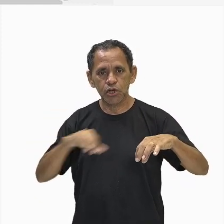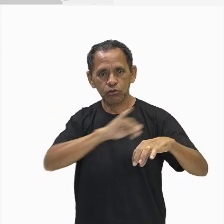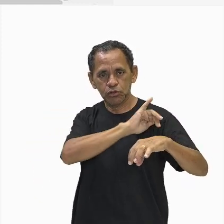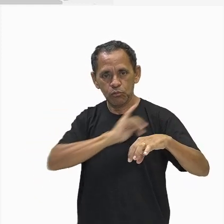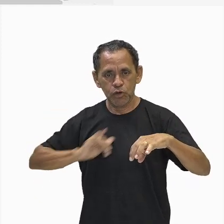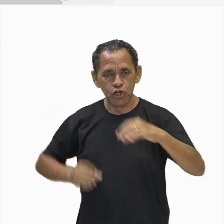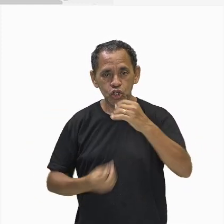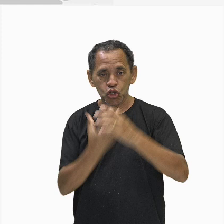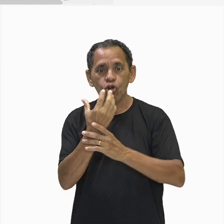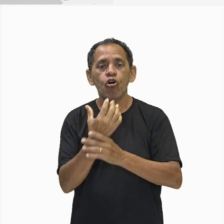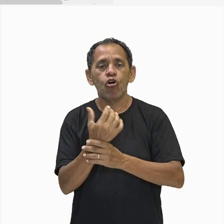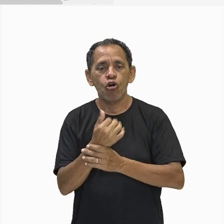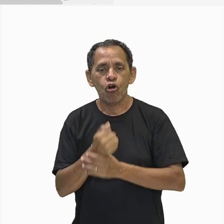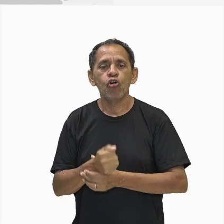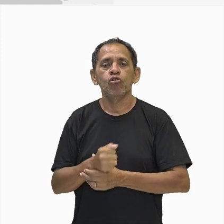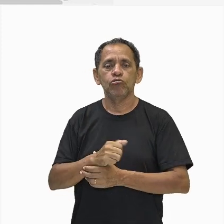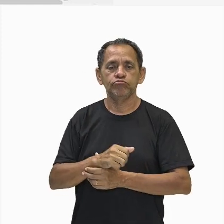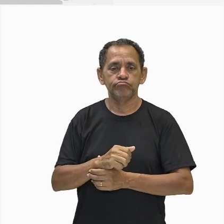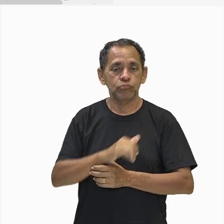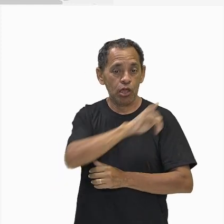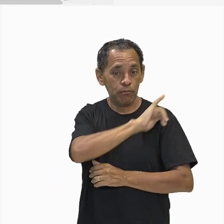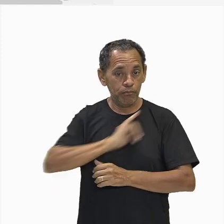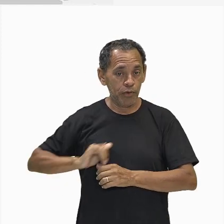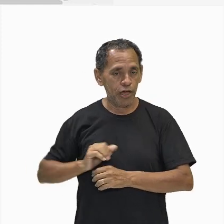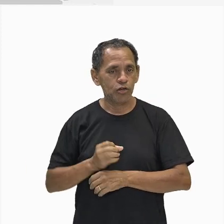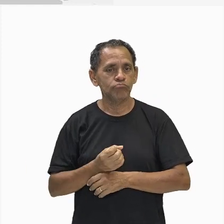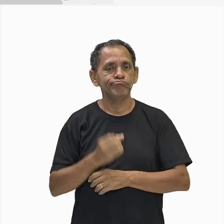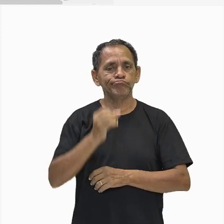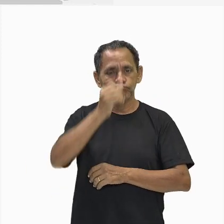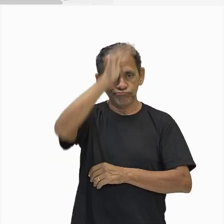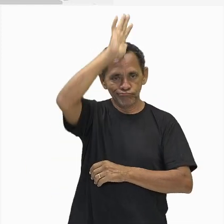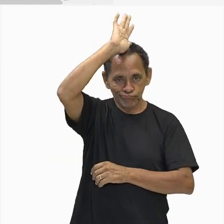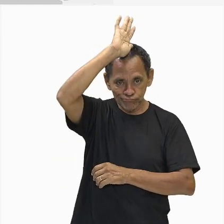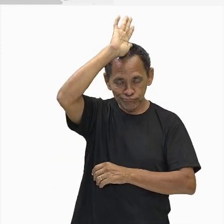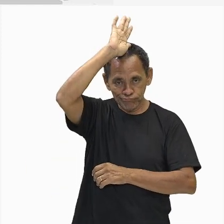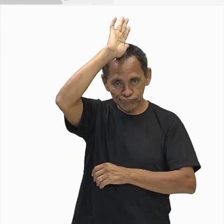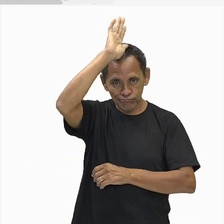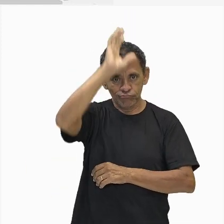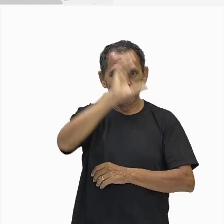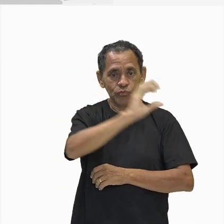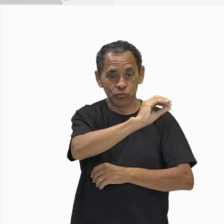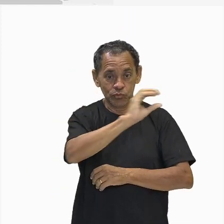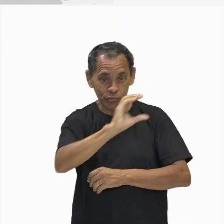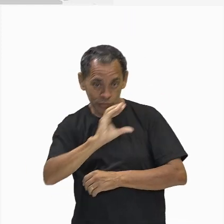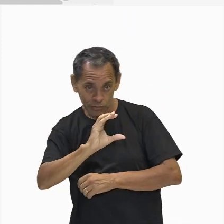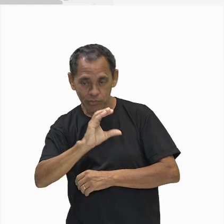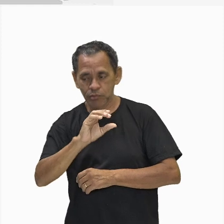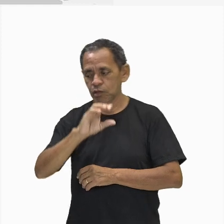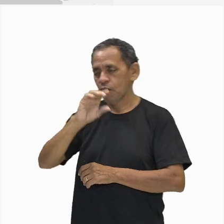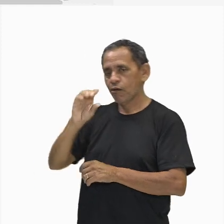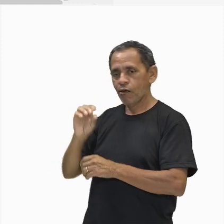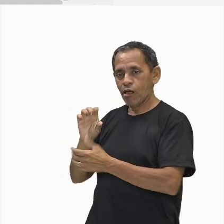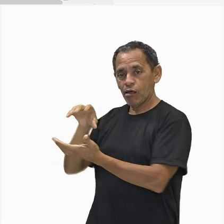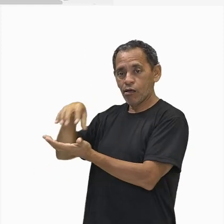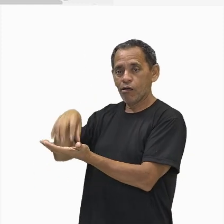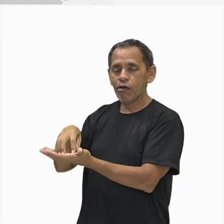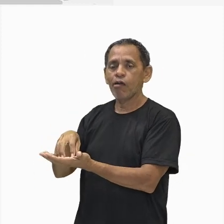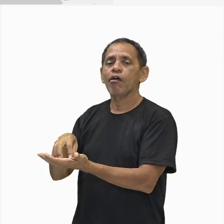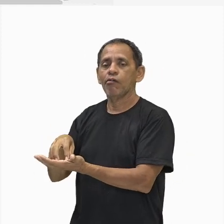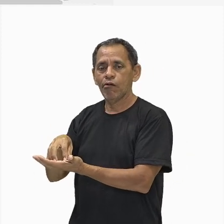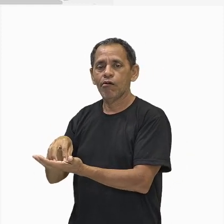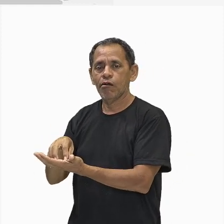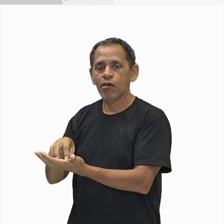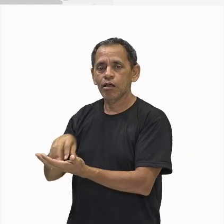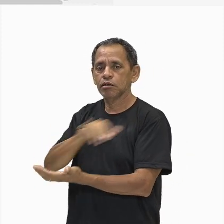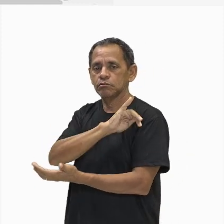criando o Império Romano do Ocidente, né, e o Império Romano do Oriente, com sede na cidade